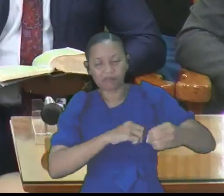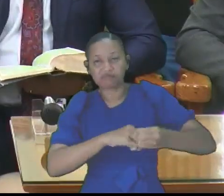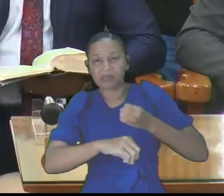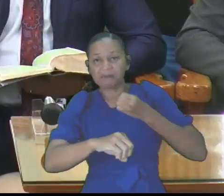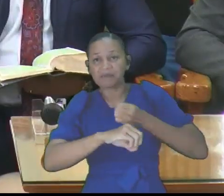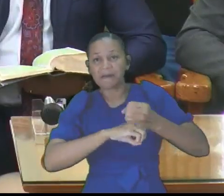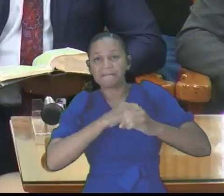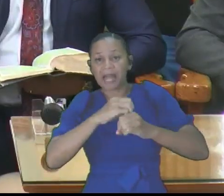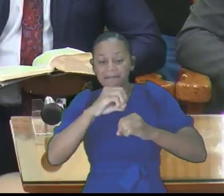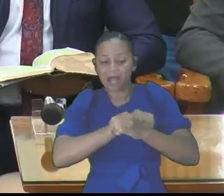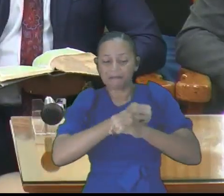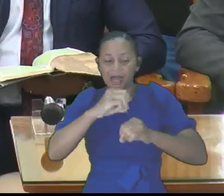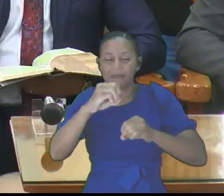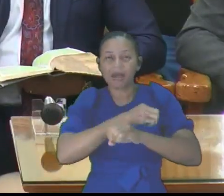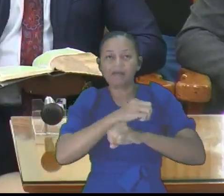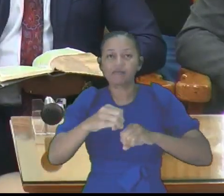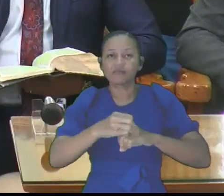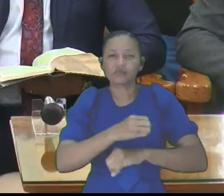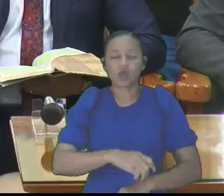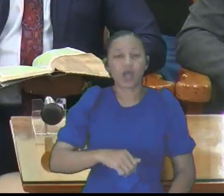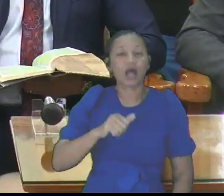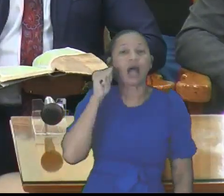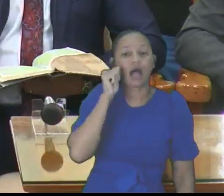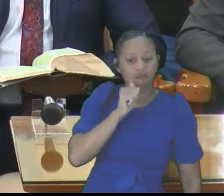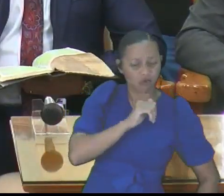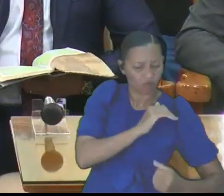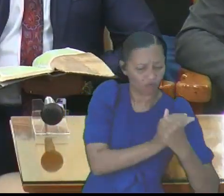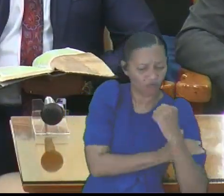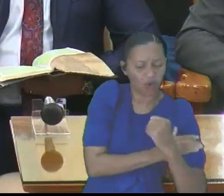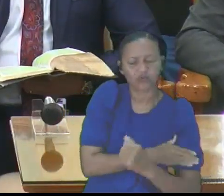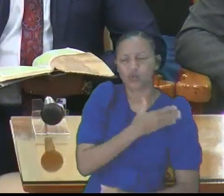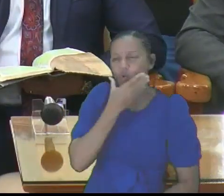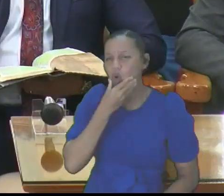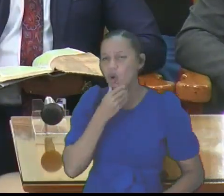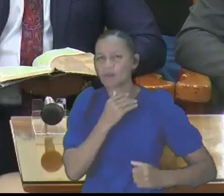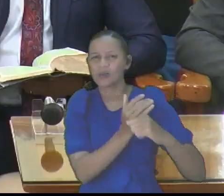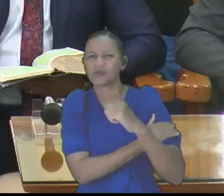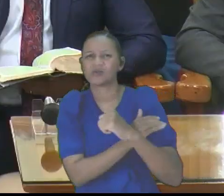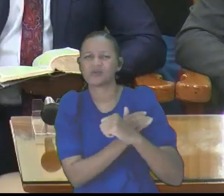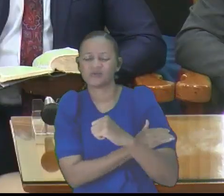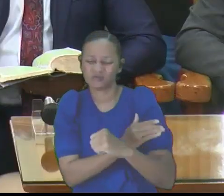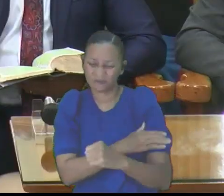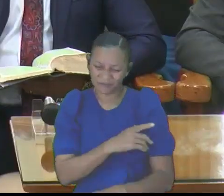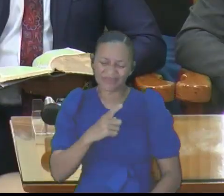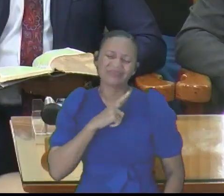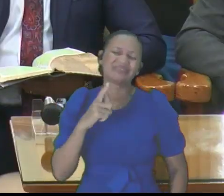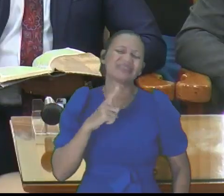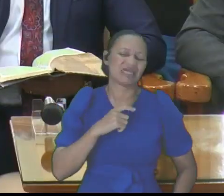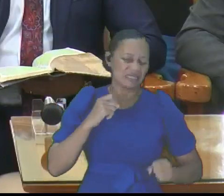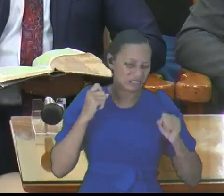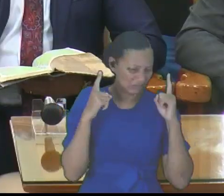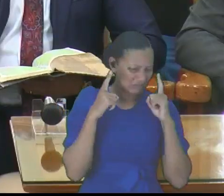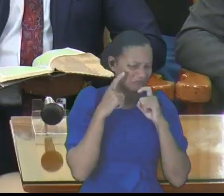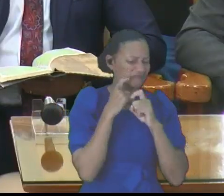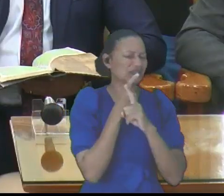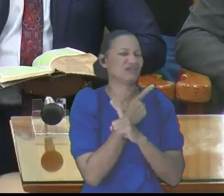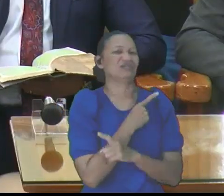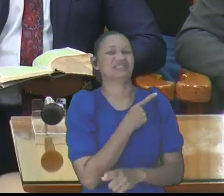Os homens fortes, as mulheres fortes, elas são feitas nos baques das pedras.